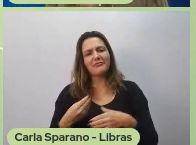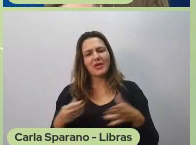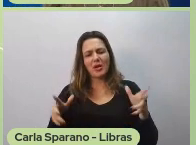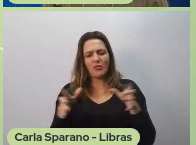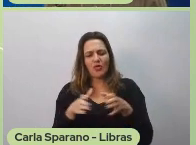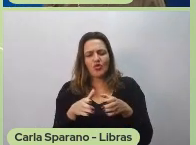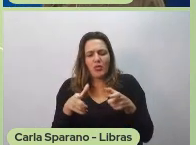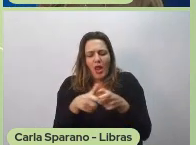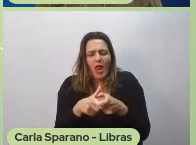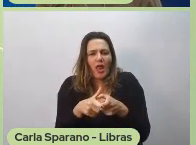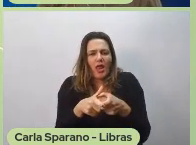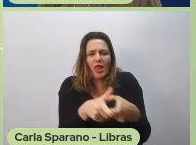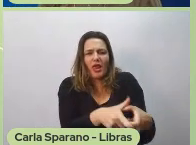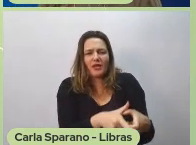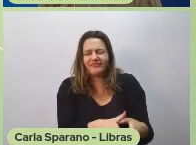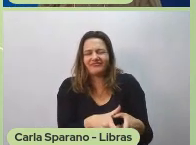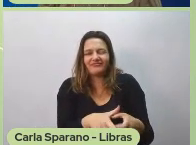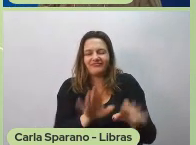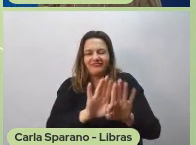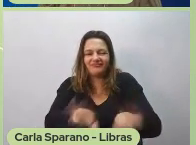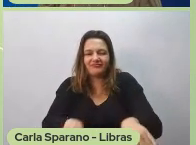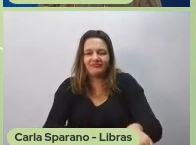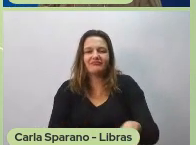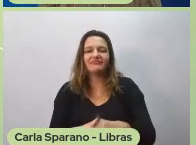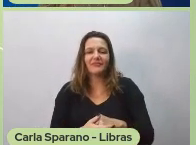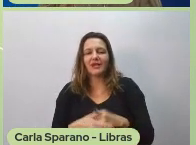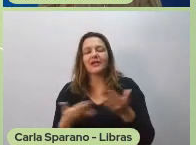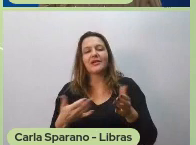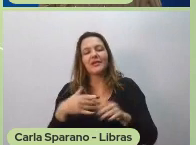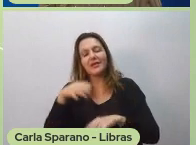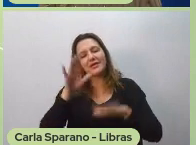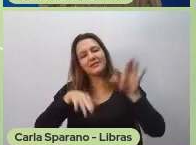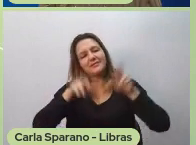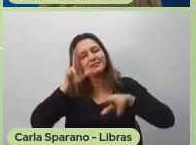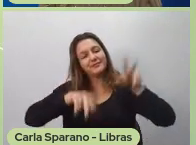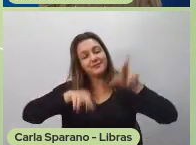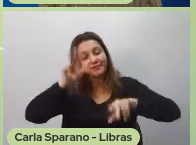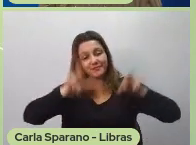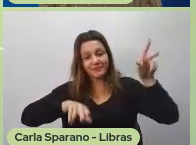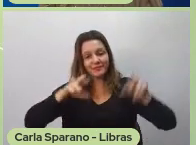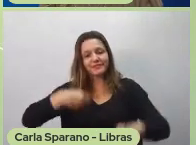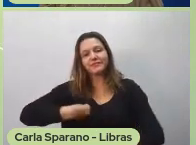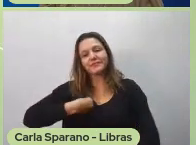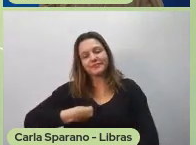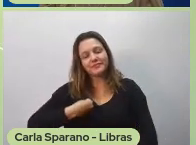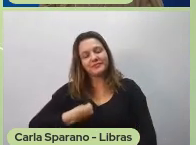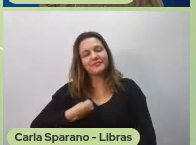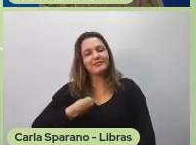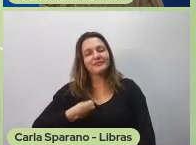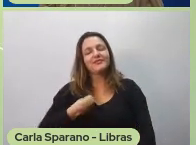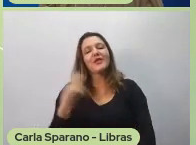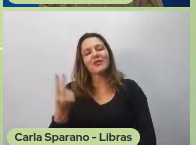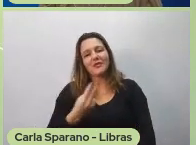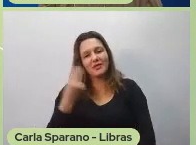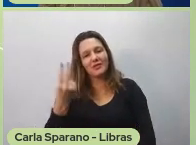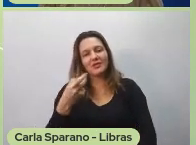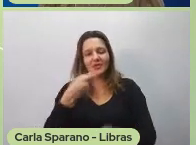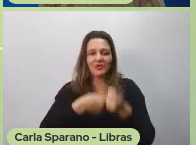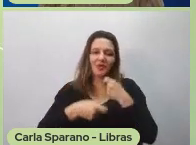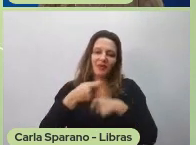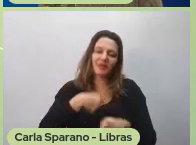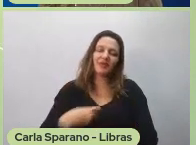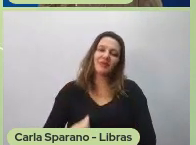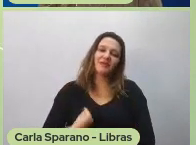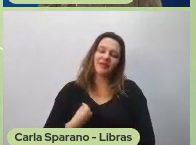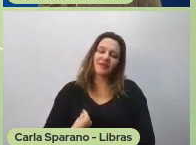o quanto que quem vive a diversidade realmente compreende o valor que ela traz para os nossos negócios, para a nossa vida